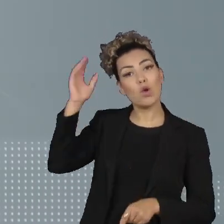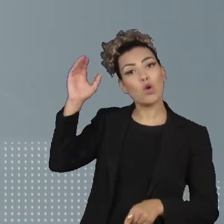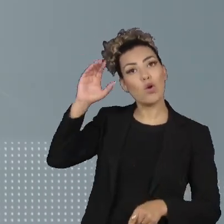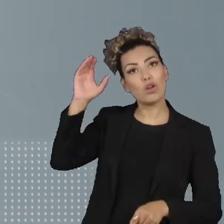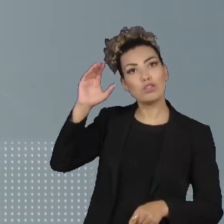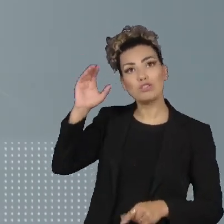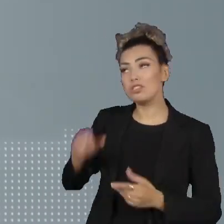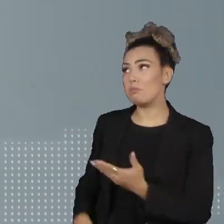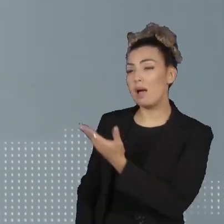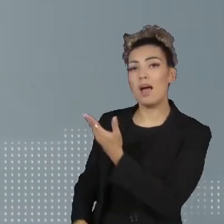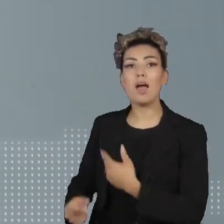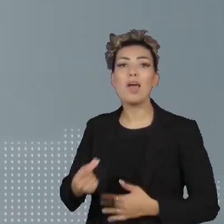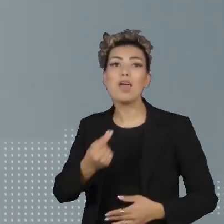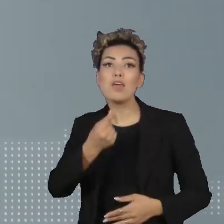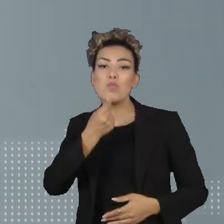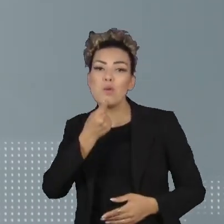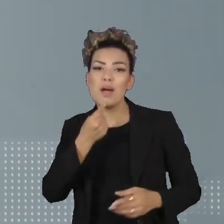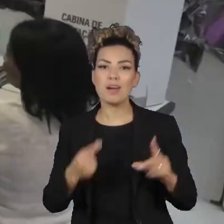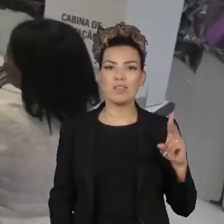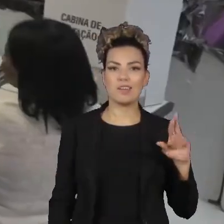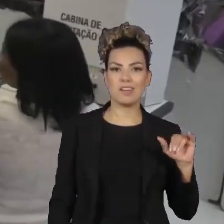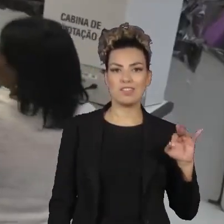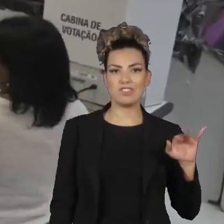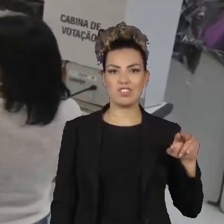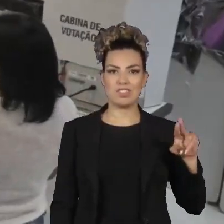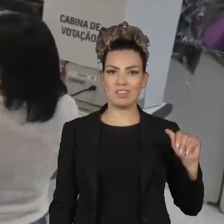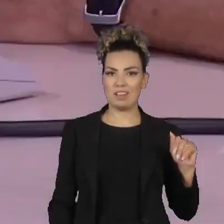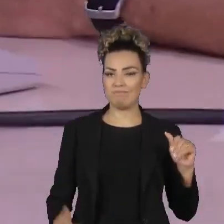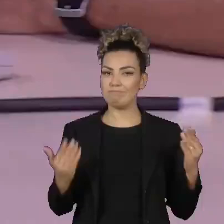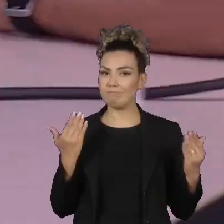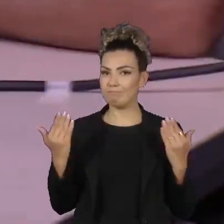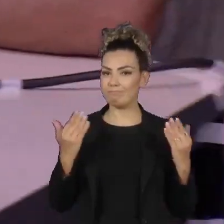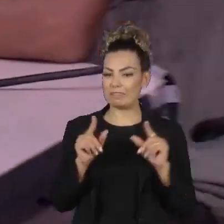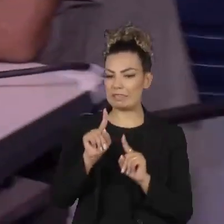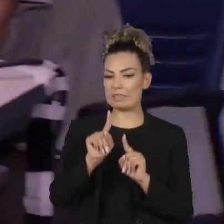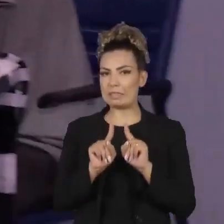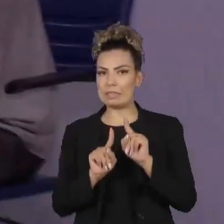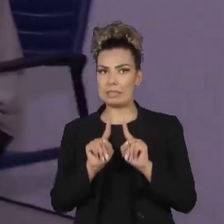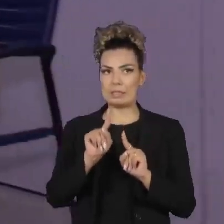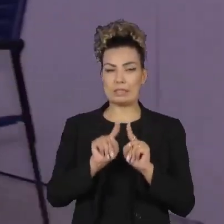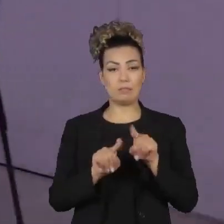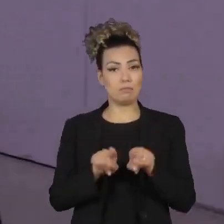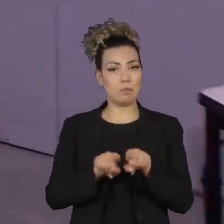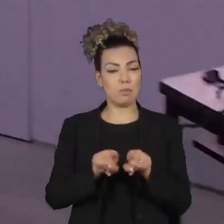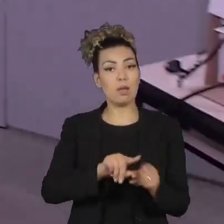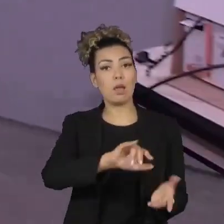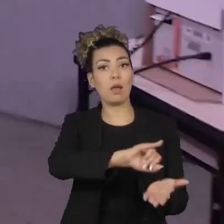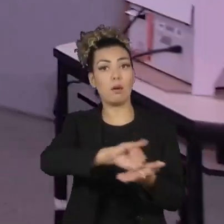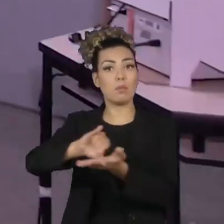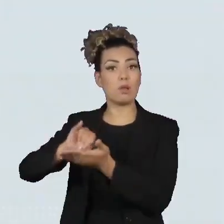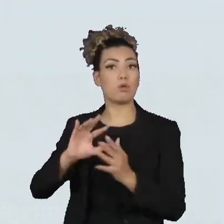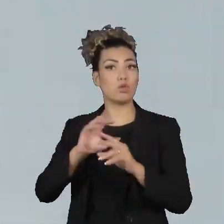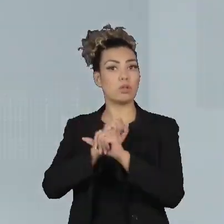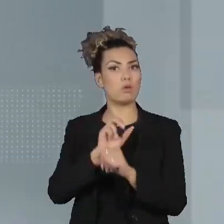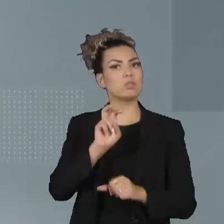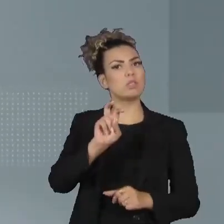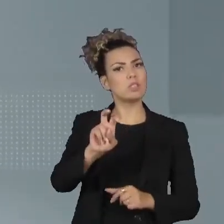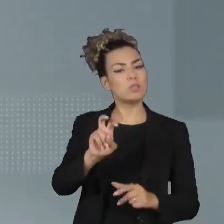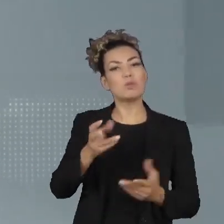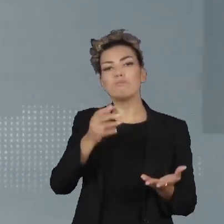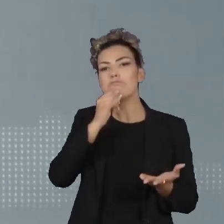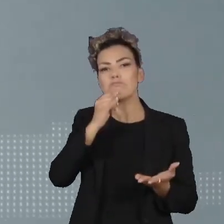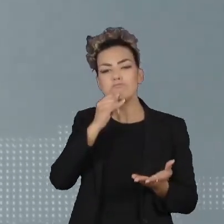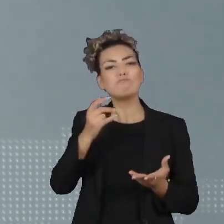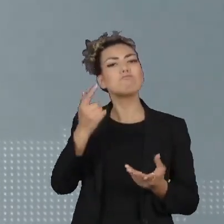PSD e Cristina grel do pmb em cinco capitais Os Vencedores do primeiro turno seguem na liderança como São